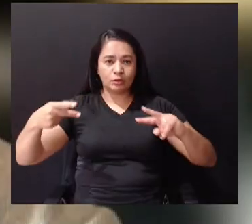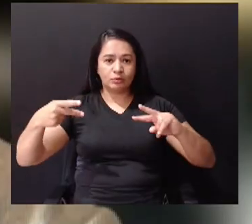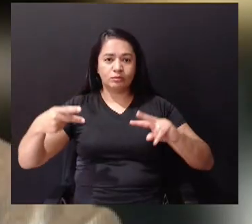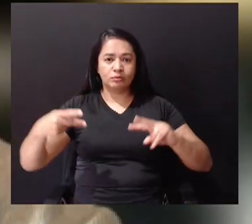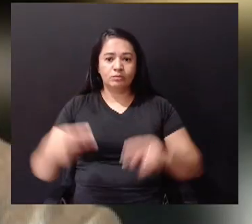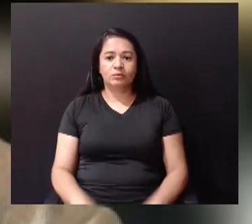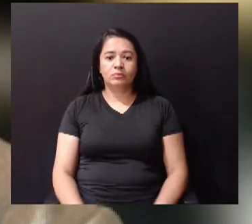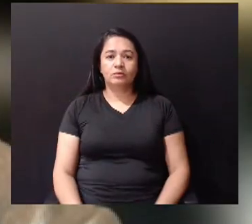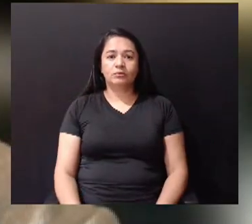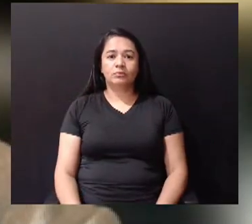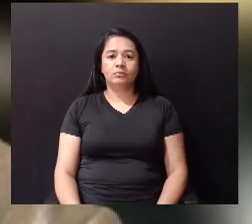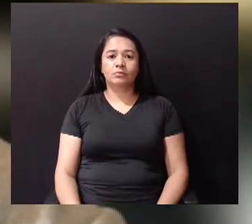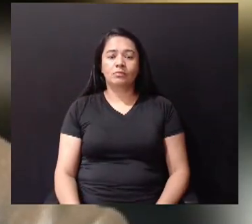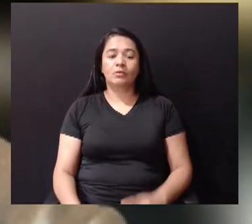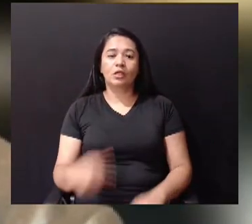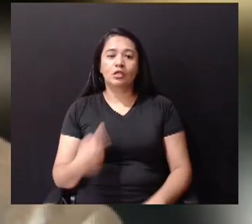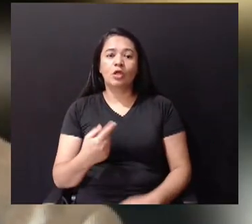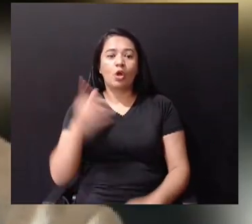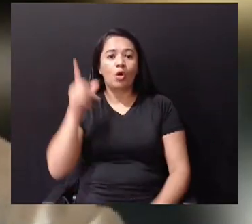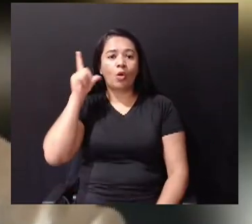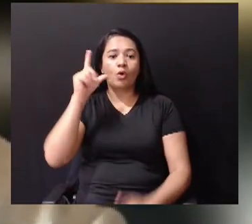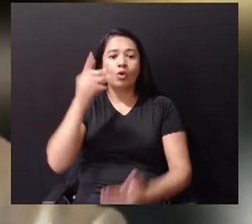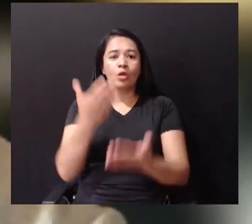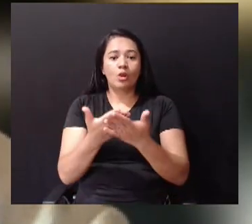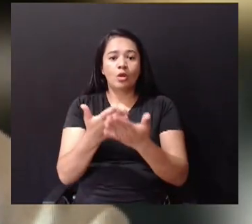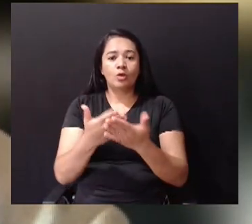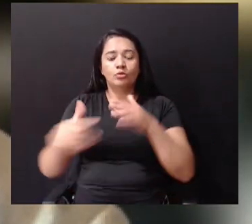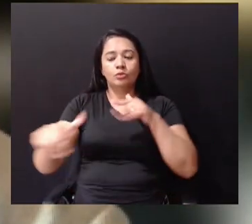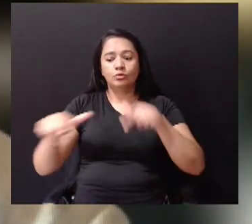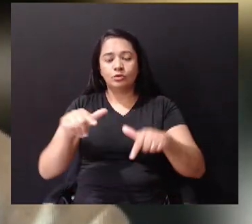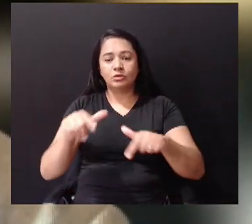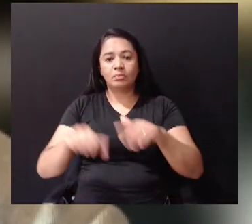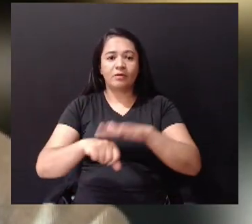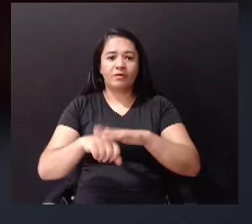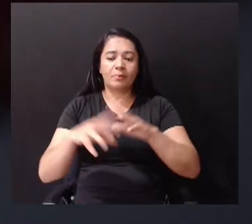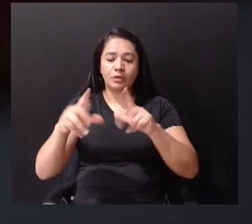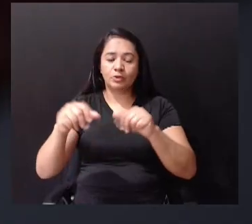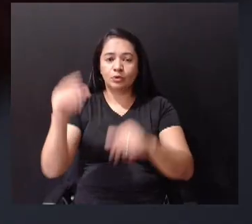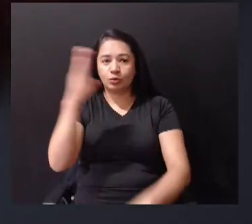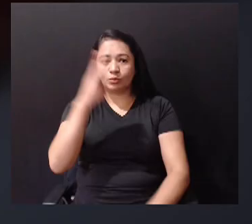gente consegue fazer, a gente tem um trabalho que faz daí para todo o Brasil,